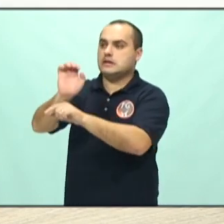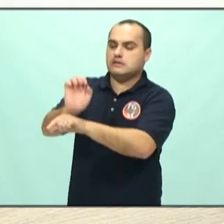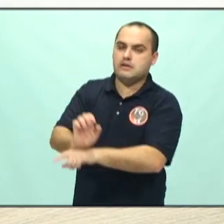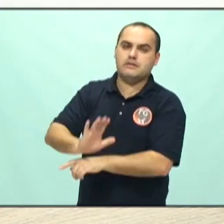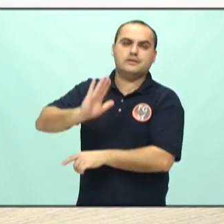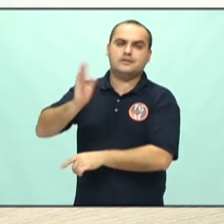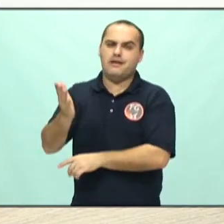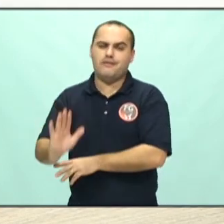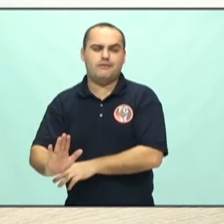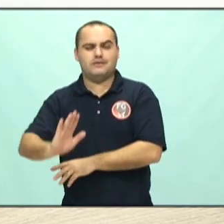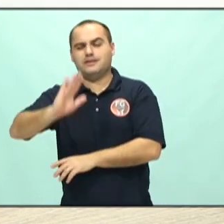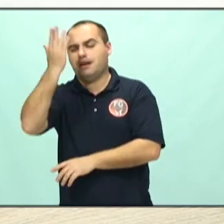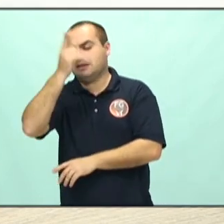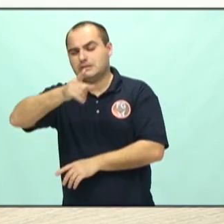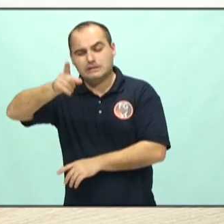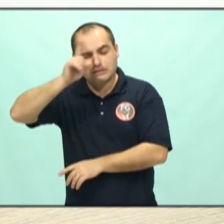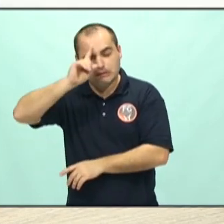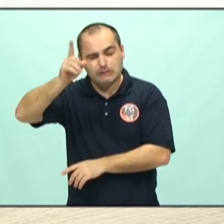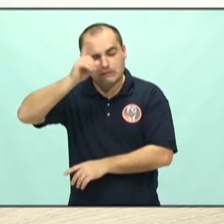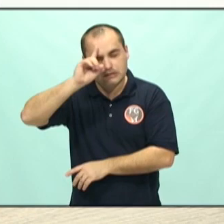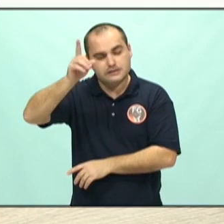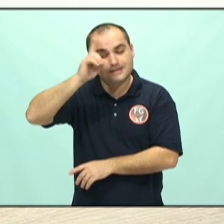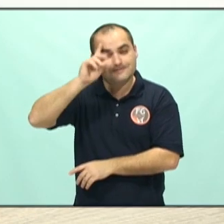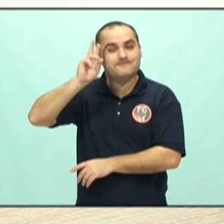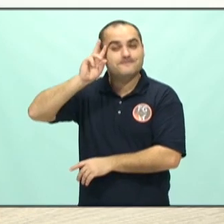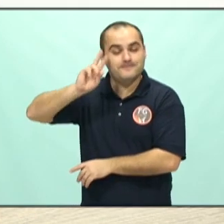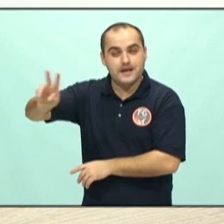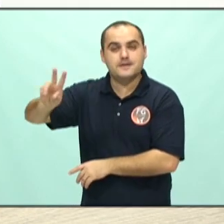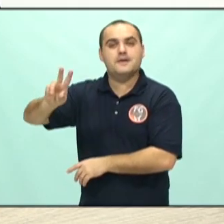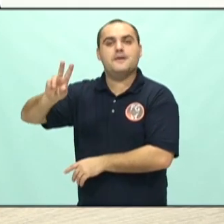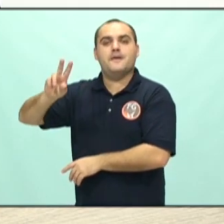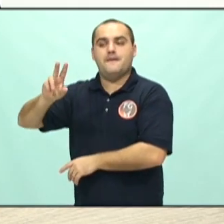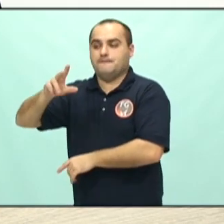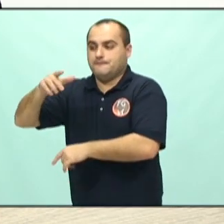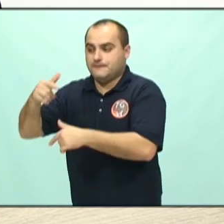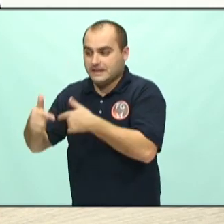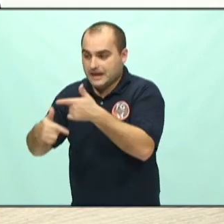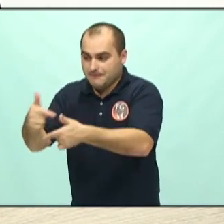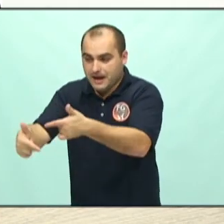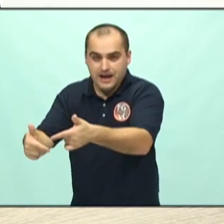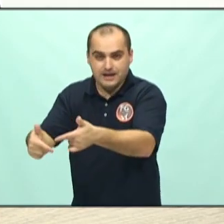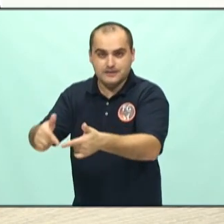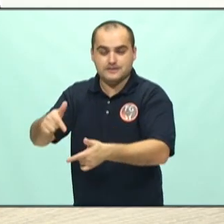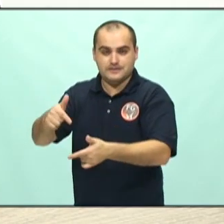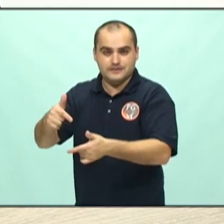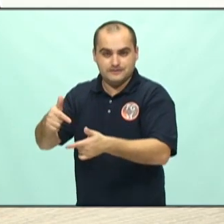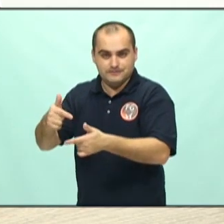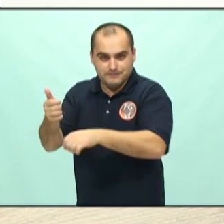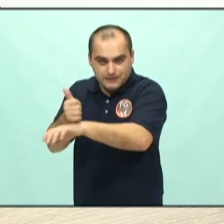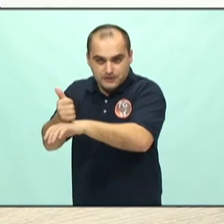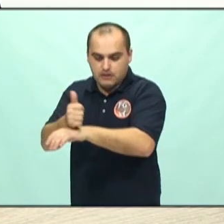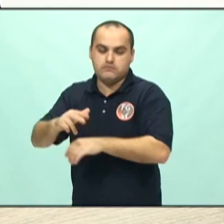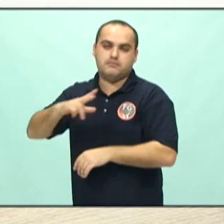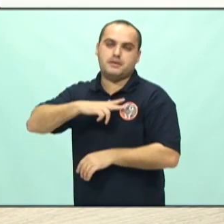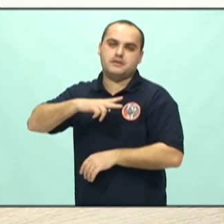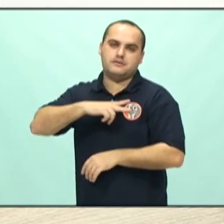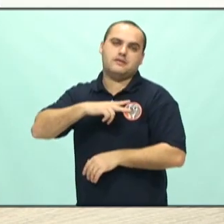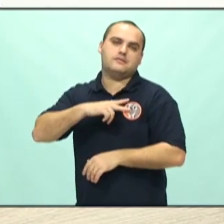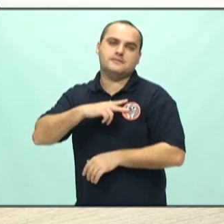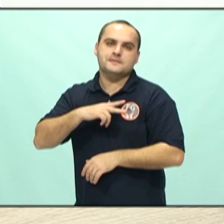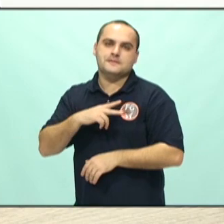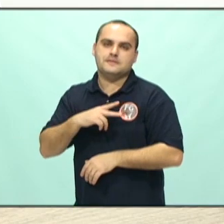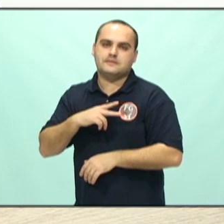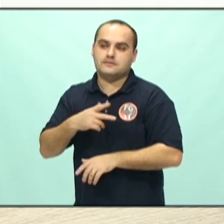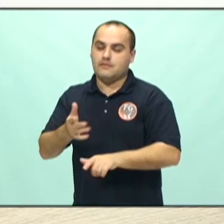Isso a gente está acompanhando dia após dia, terceirização de serviço, e essa terceirização também tem